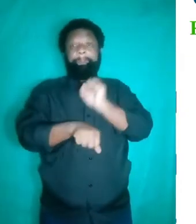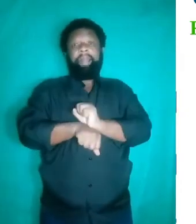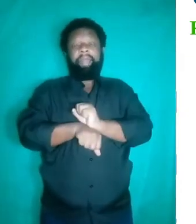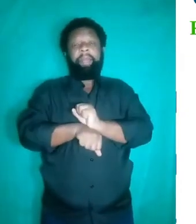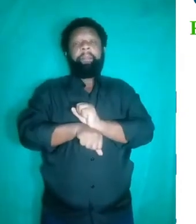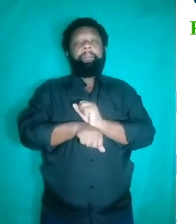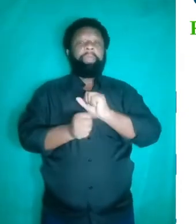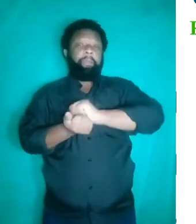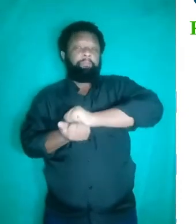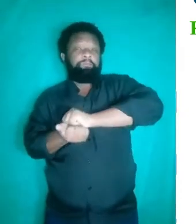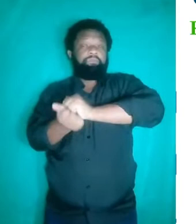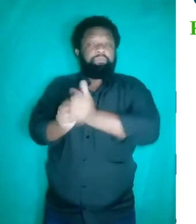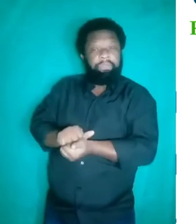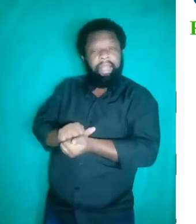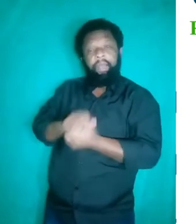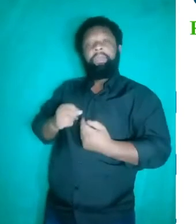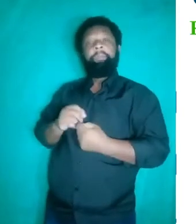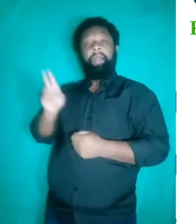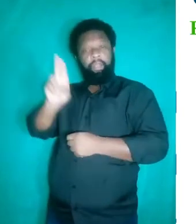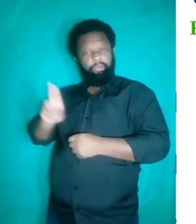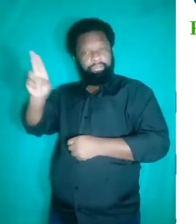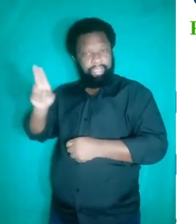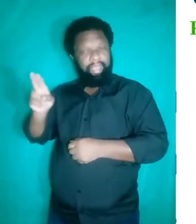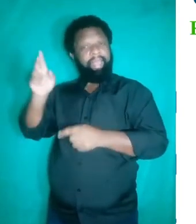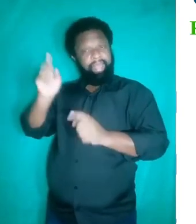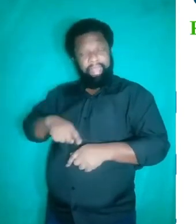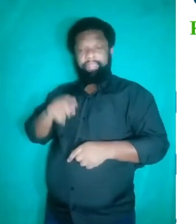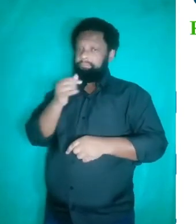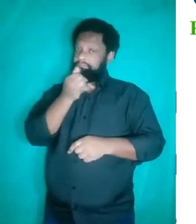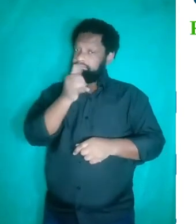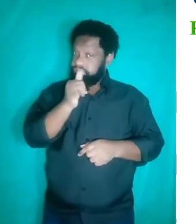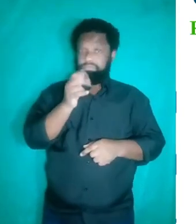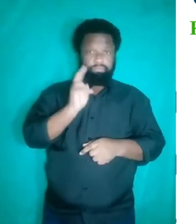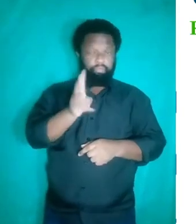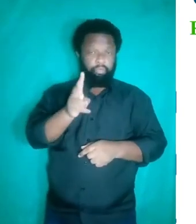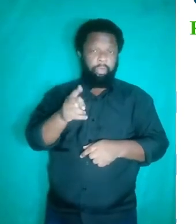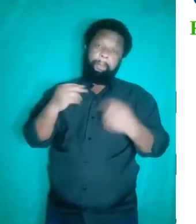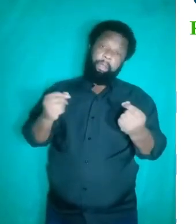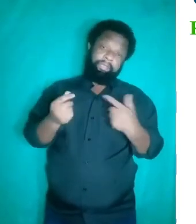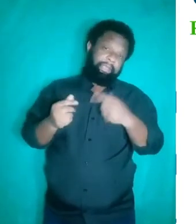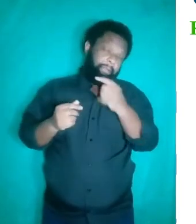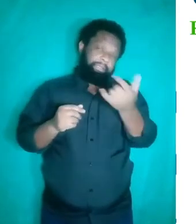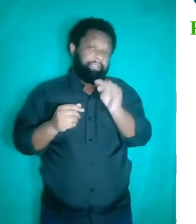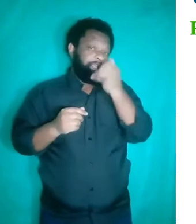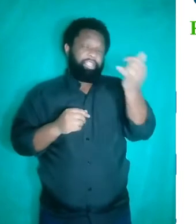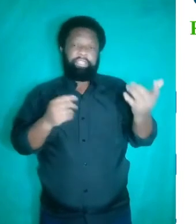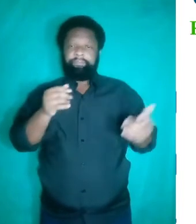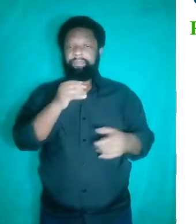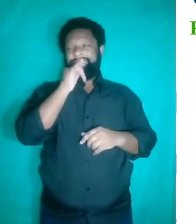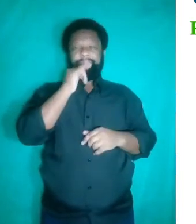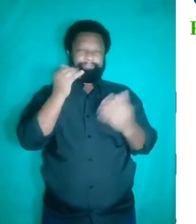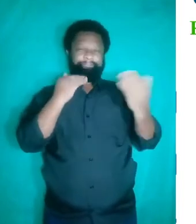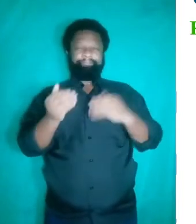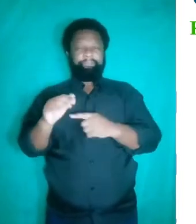elétrica para converter em alguma funcionalidade. Continua sendo corrente elétrica, energia elétrica pode ser energia